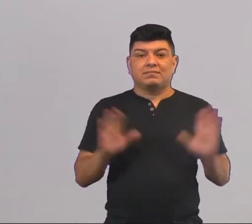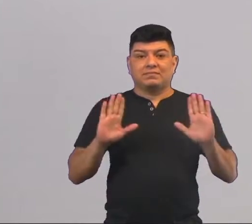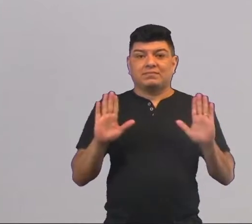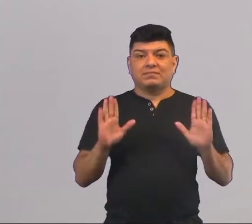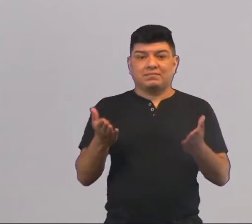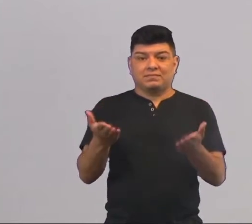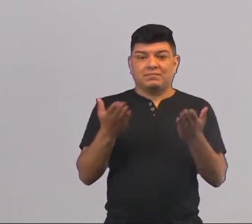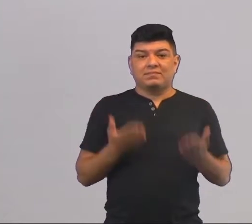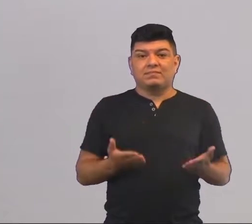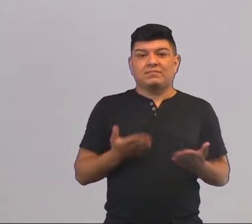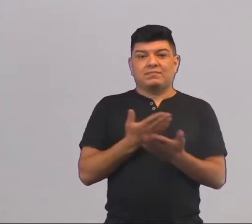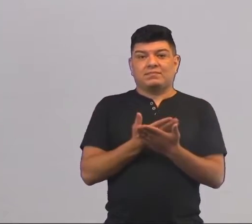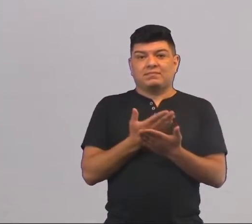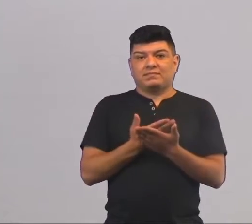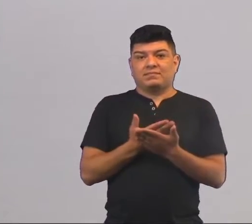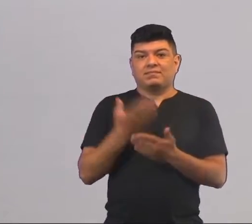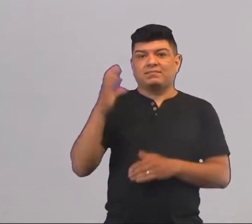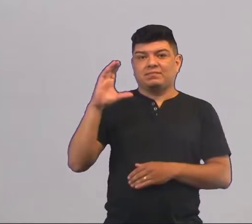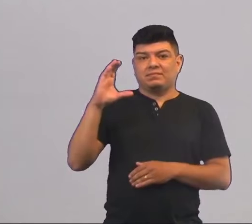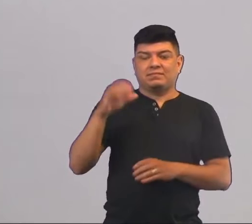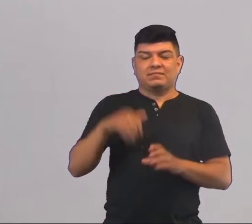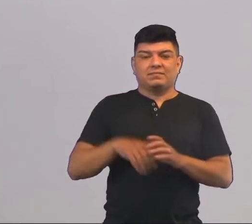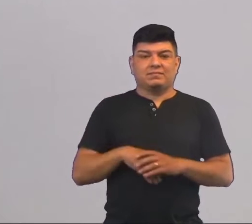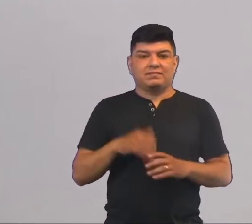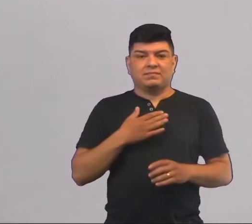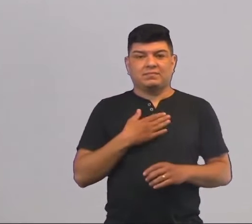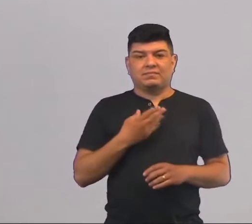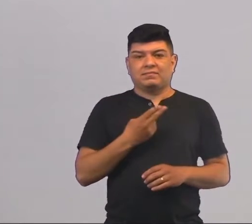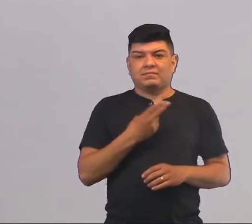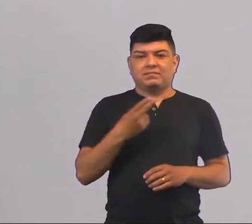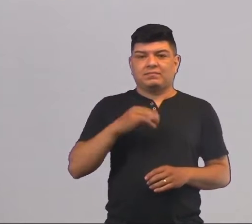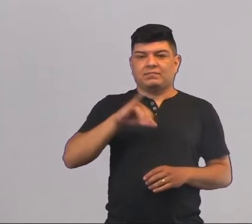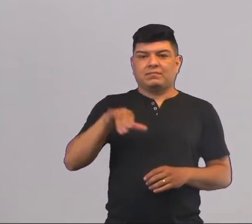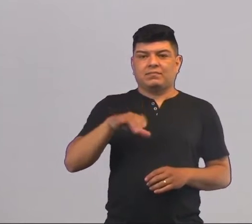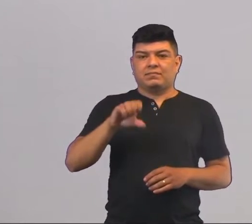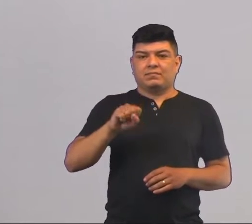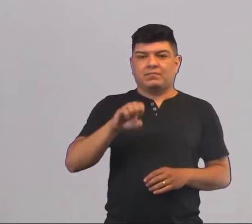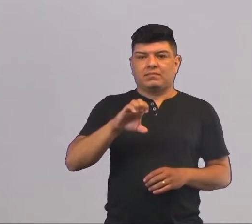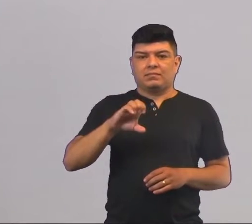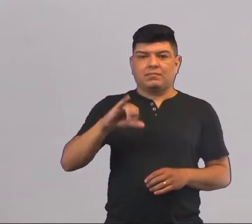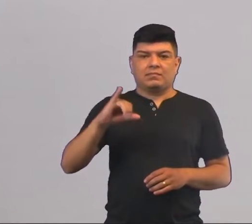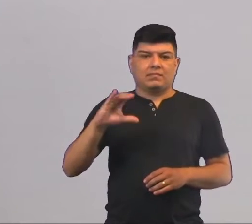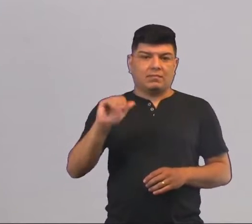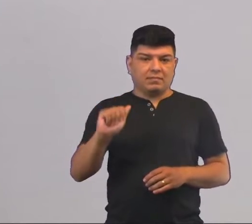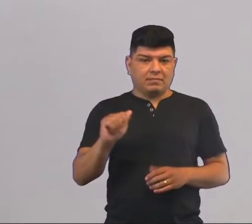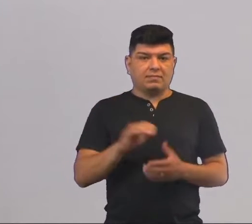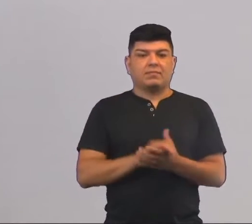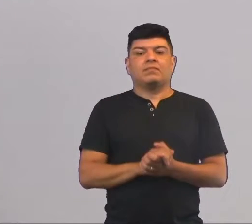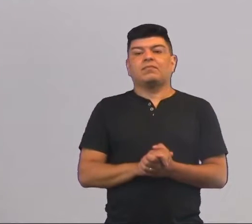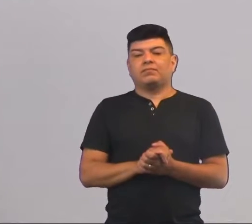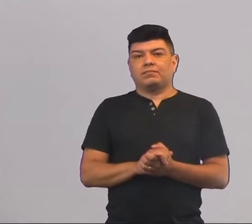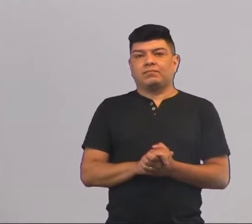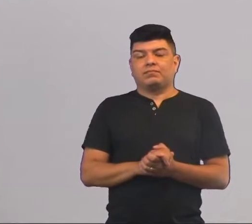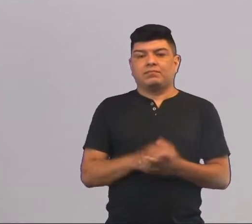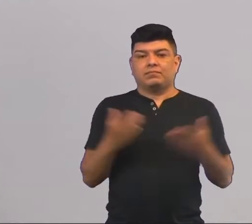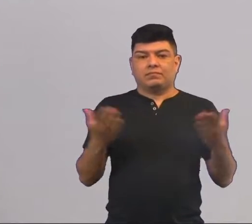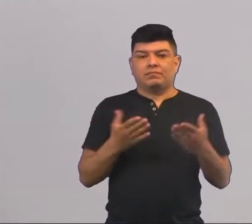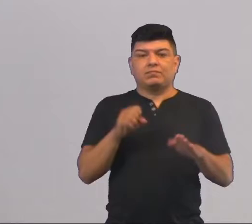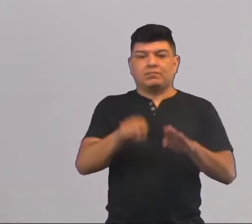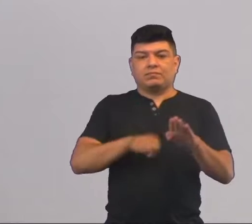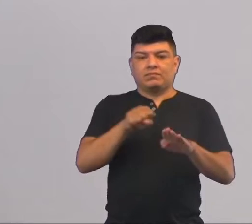o Olá bem-vindos a mais uma aula de ciências eu sou a professora Jéssica e na aula de hoje nós veremos sobre máquinas simples